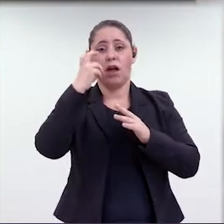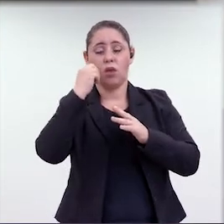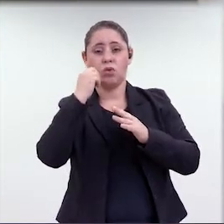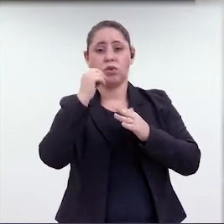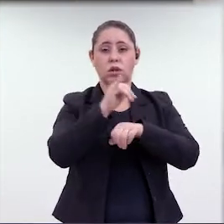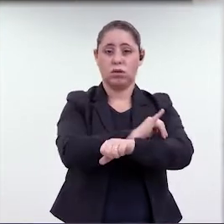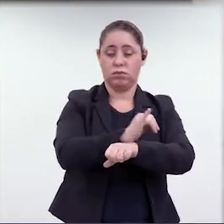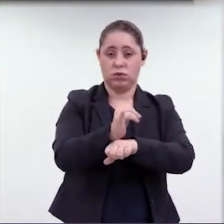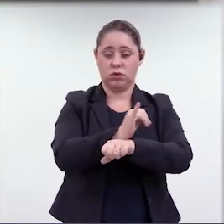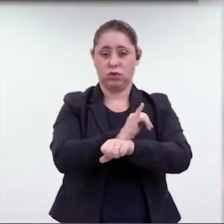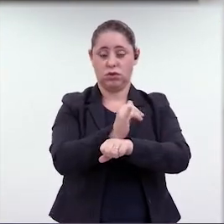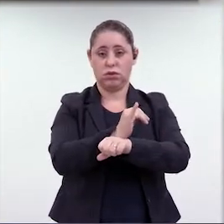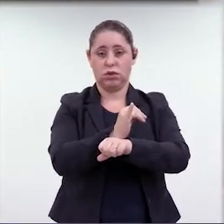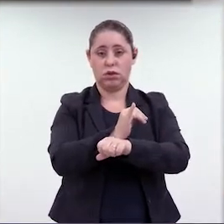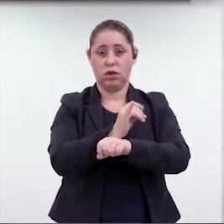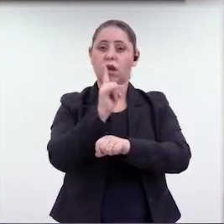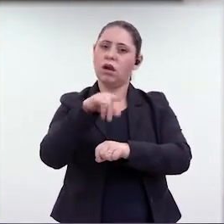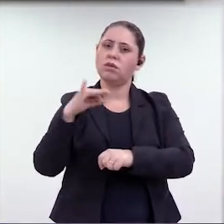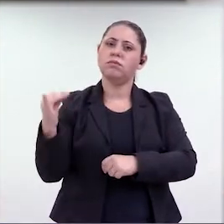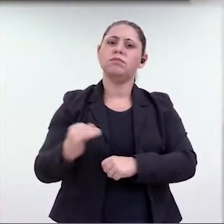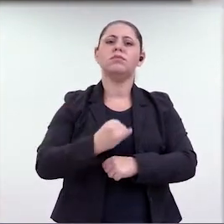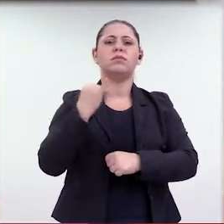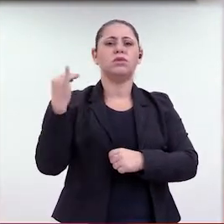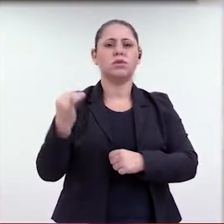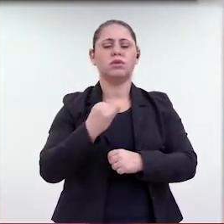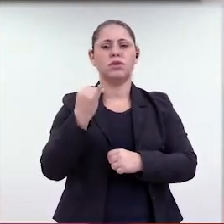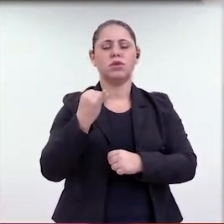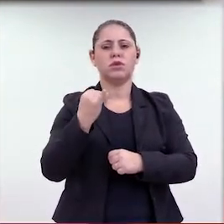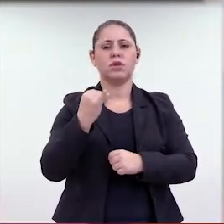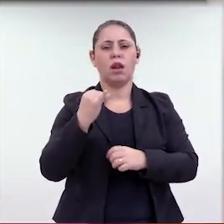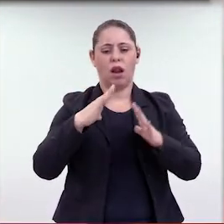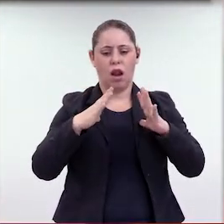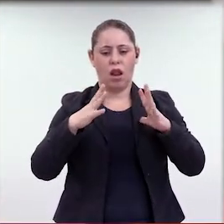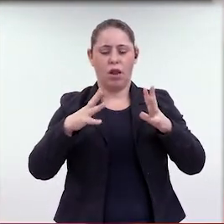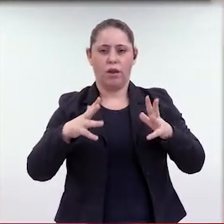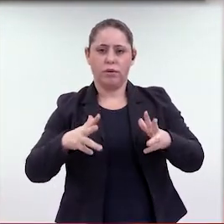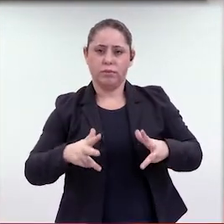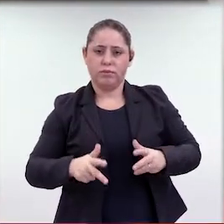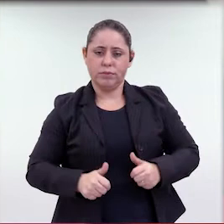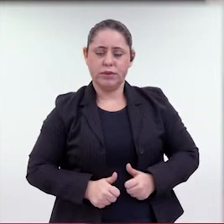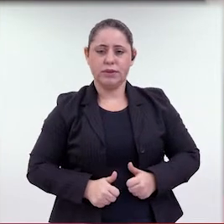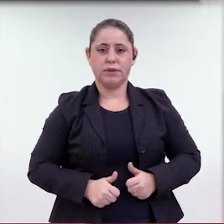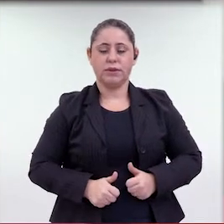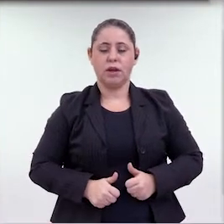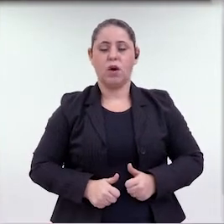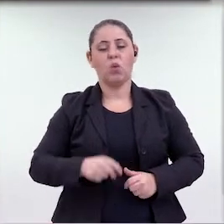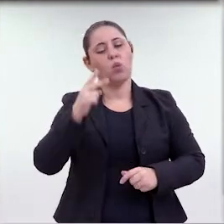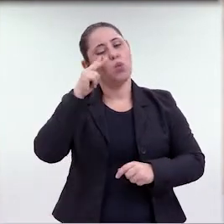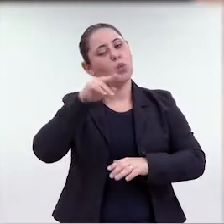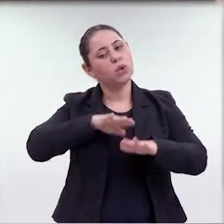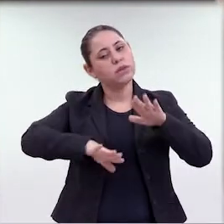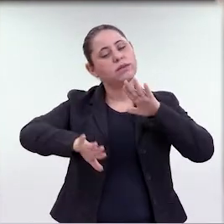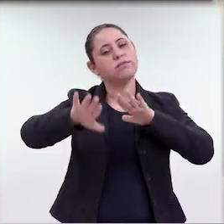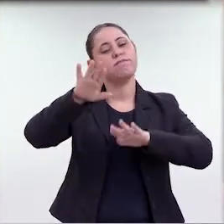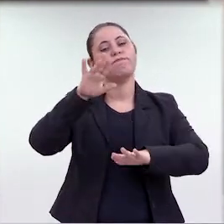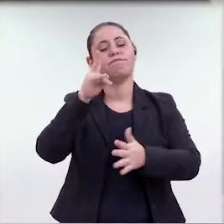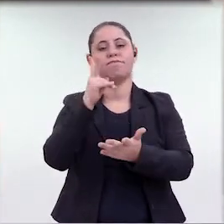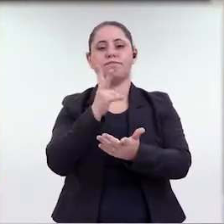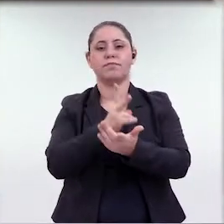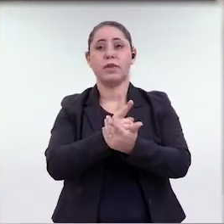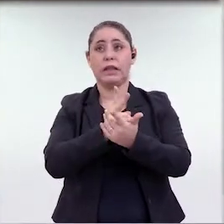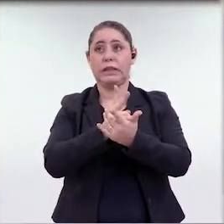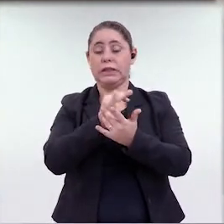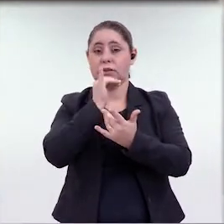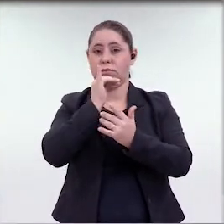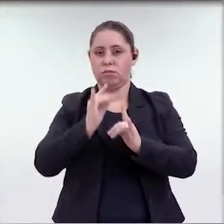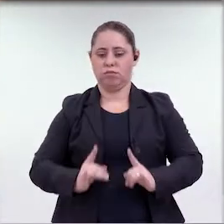medidas e é importante a gente reforçar a questão da limpeza, é importante a gente tomar mais cuidado, igual quando a gente vai para um prédio, como é que